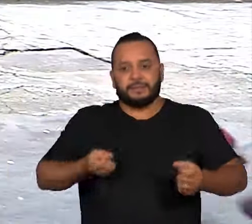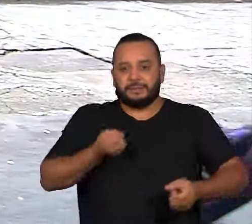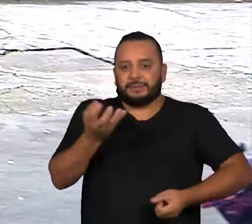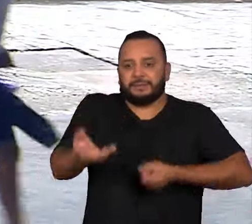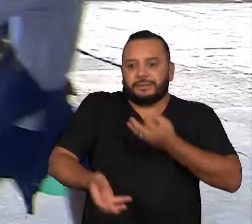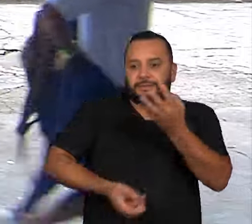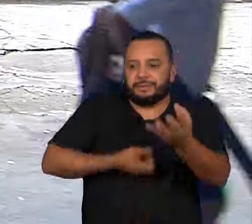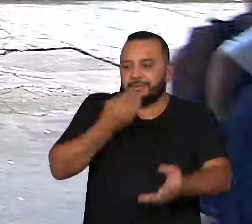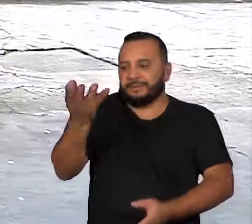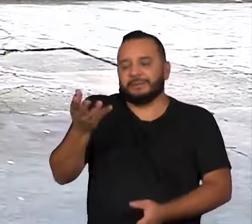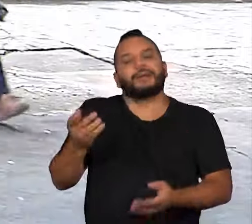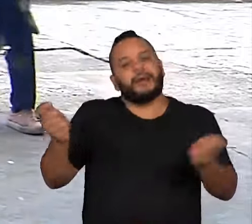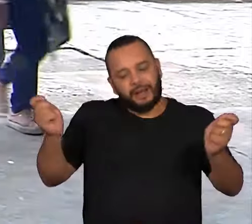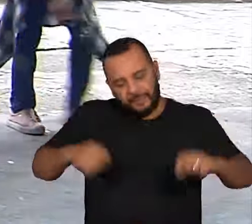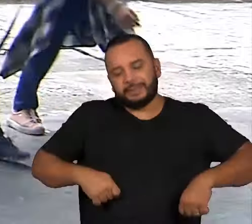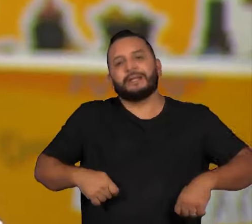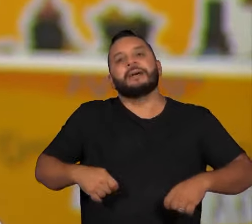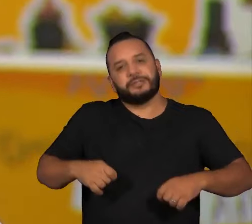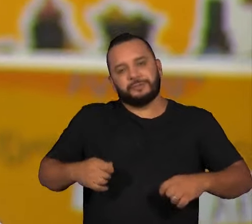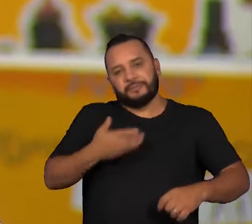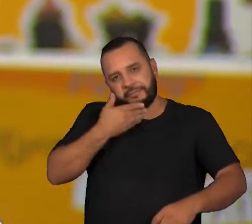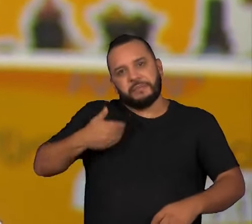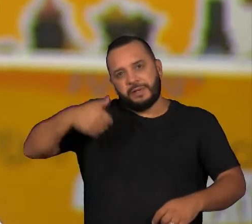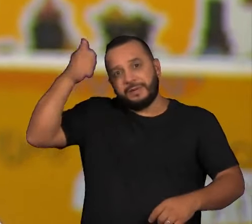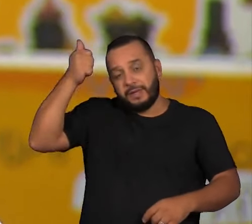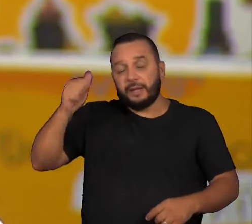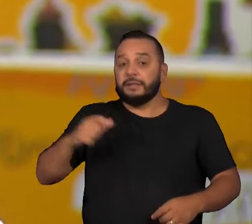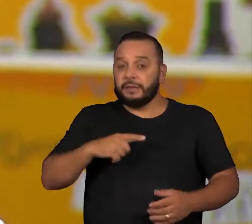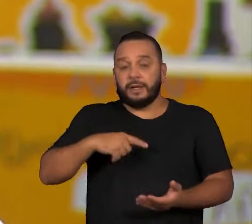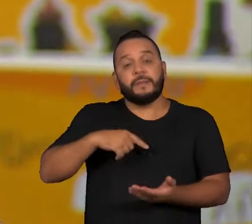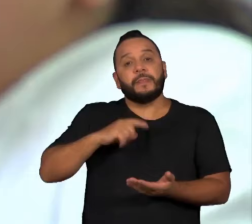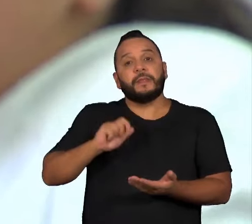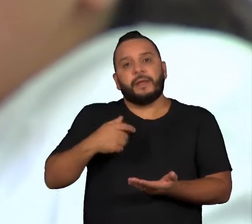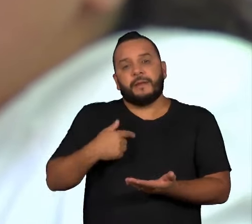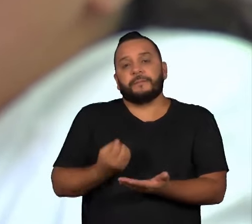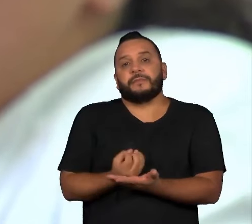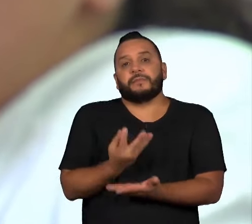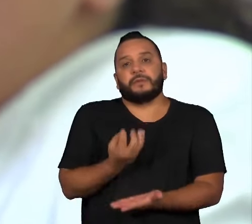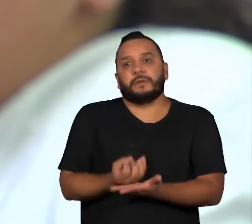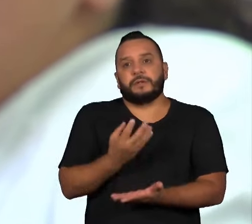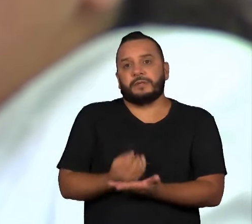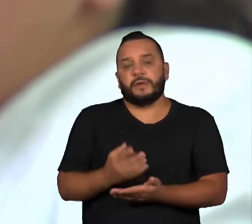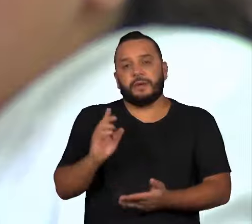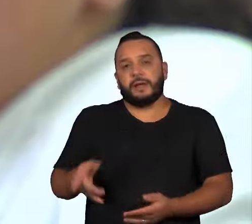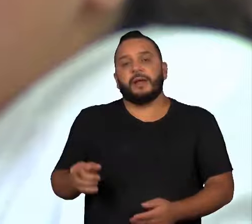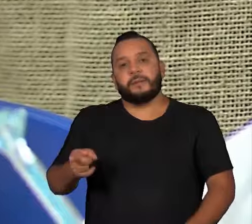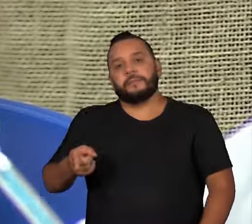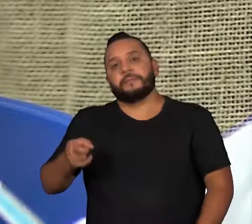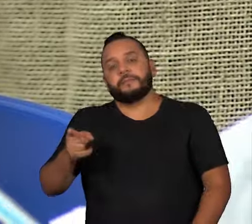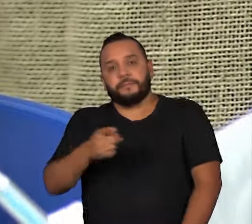O ciclo de alfabetização acontece normalmente do primeiro ao terceiro ano do